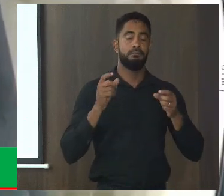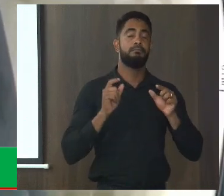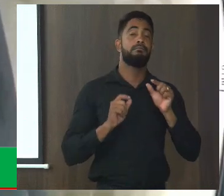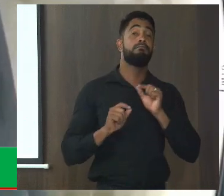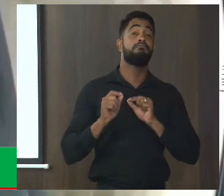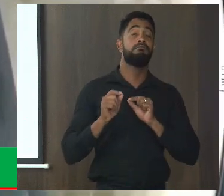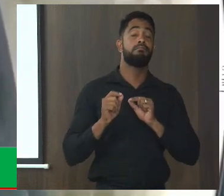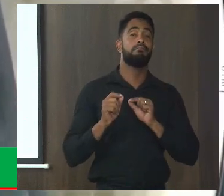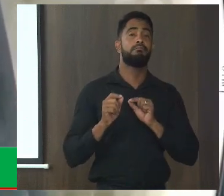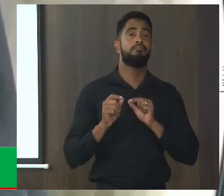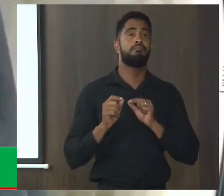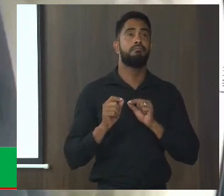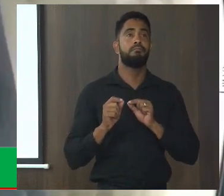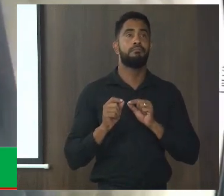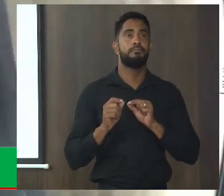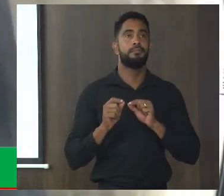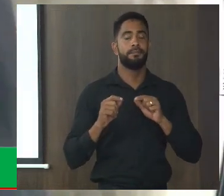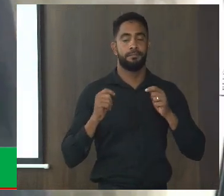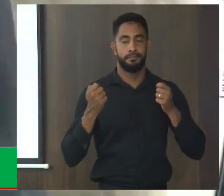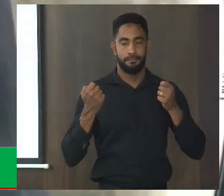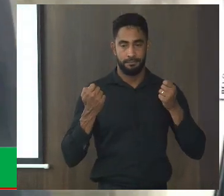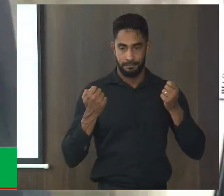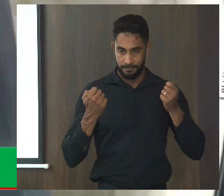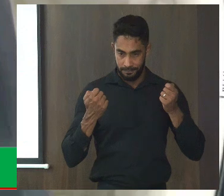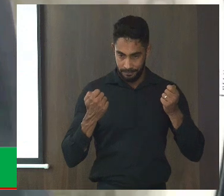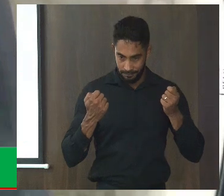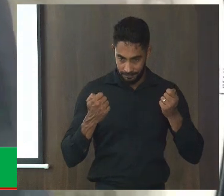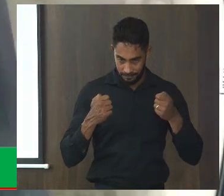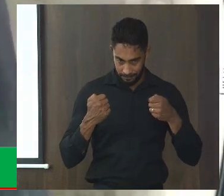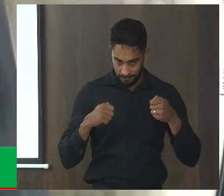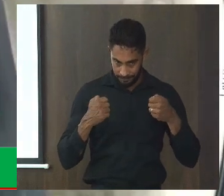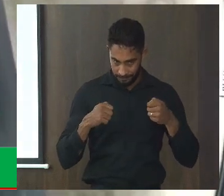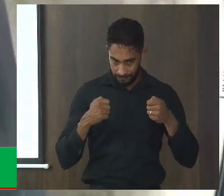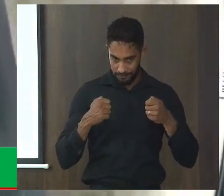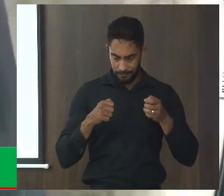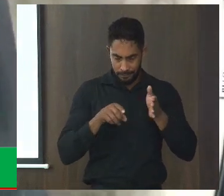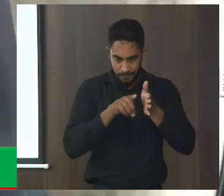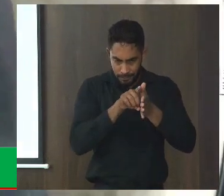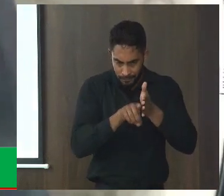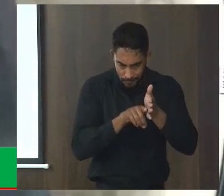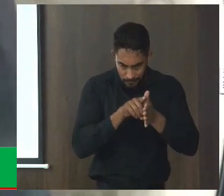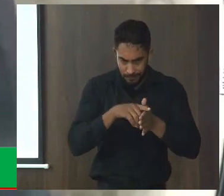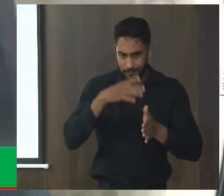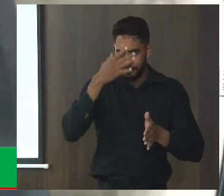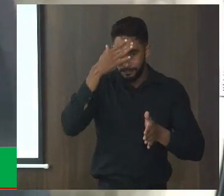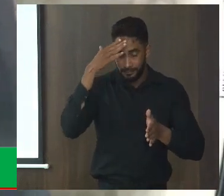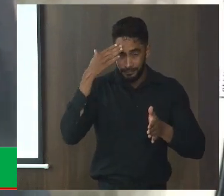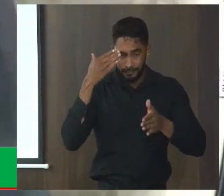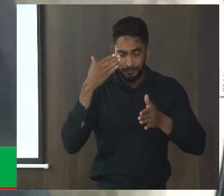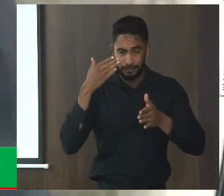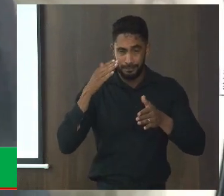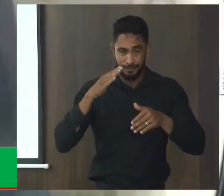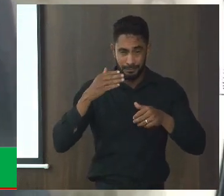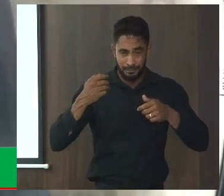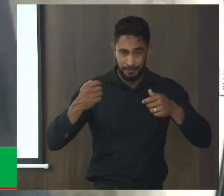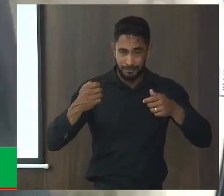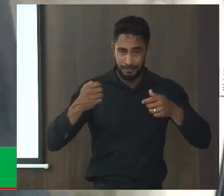de que devemos buscar pessoas com maior capacitação de conhecimento para fazer algum